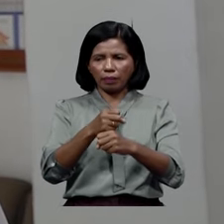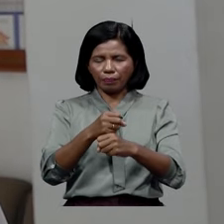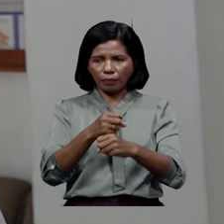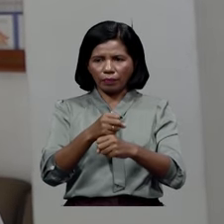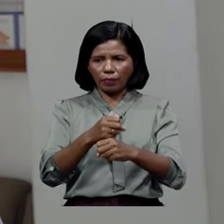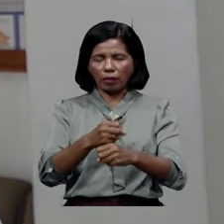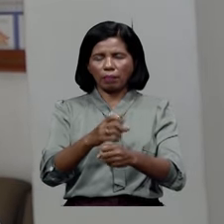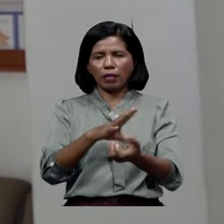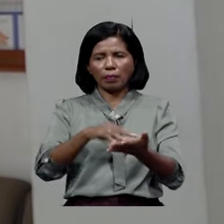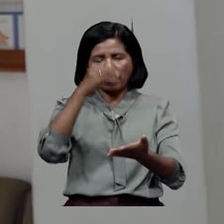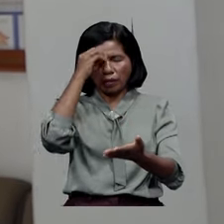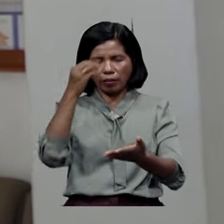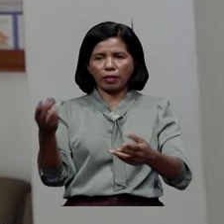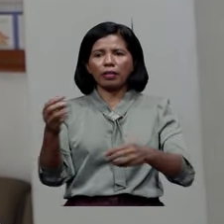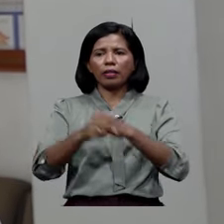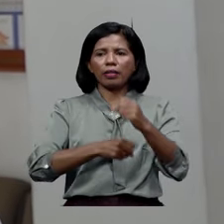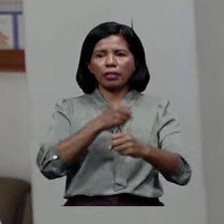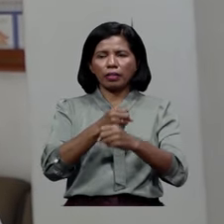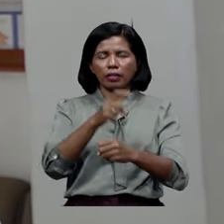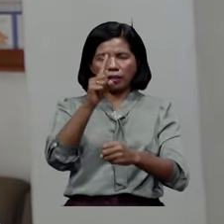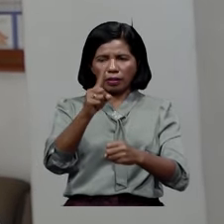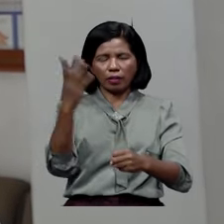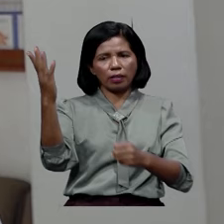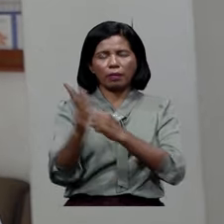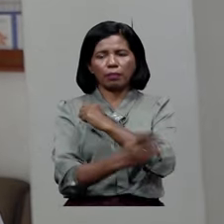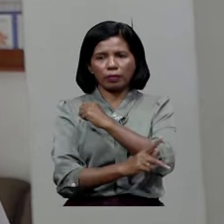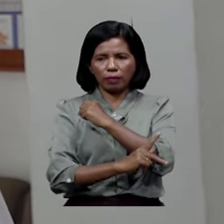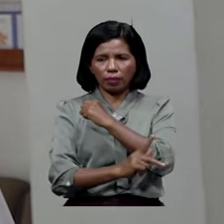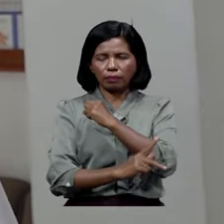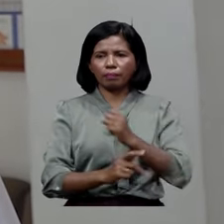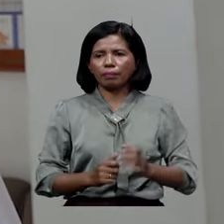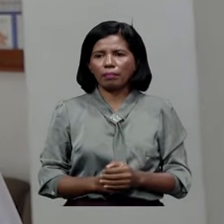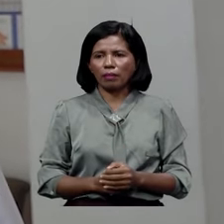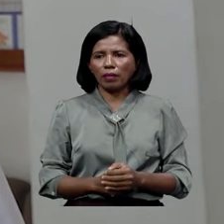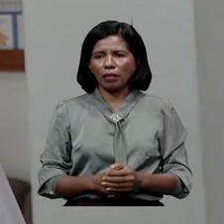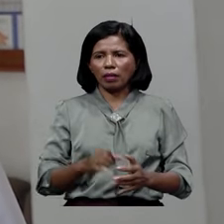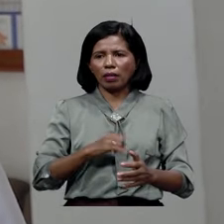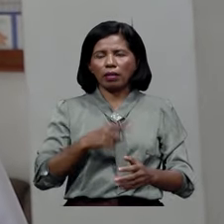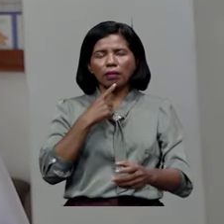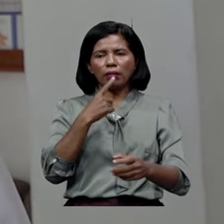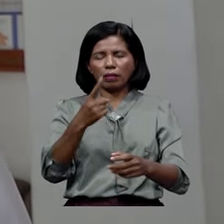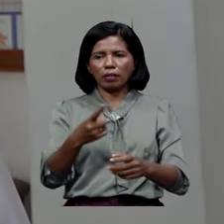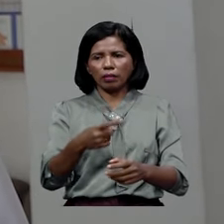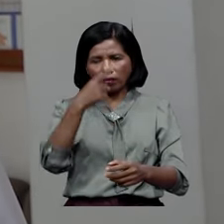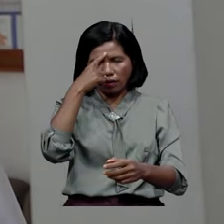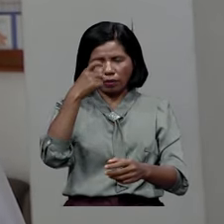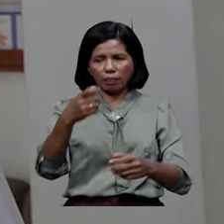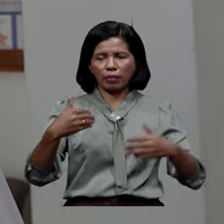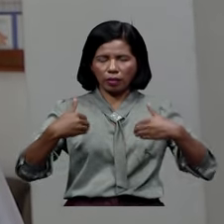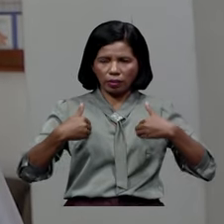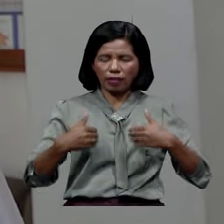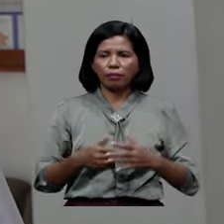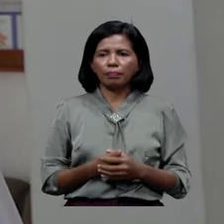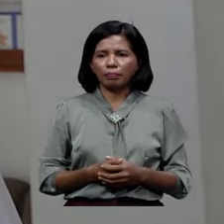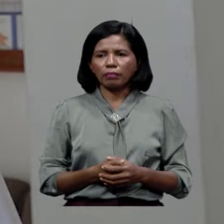estende tan para curso inicial, batina ainda. Nem bem que a Lobel pronuncia para manter silo, trabalho em reserva. Mas